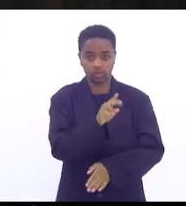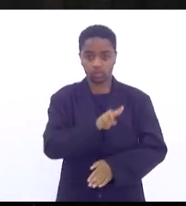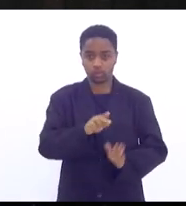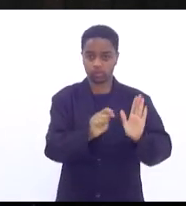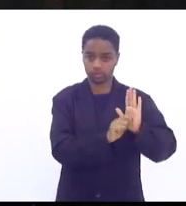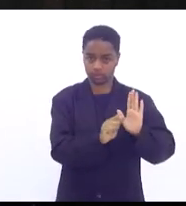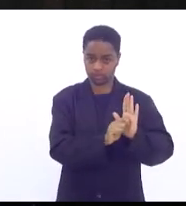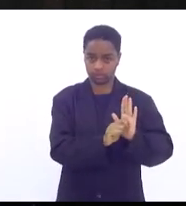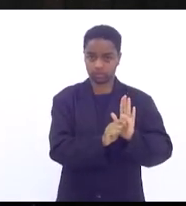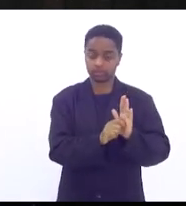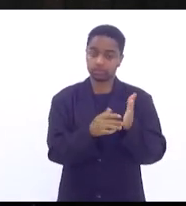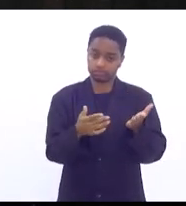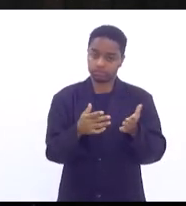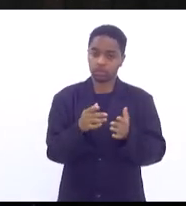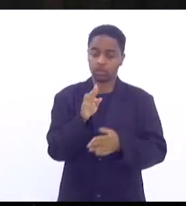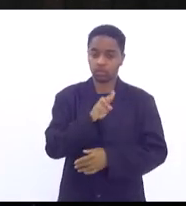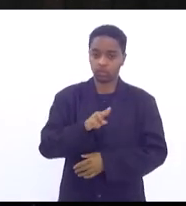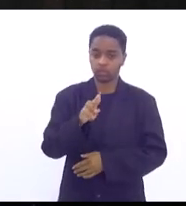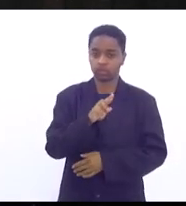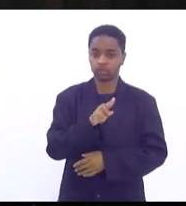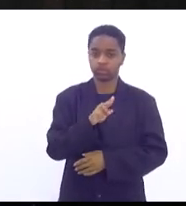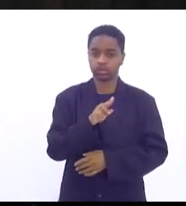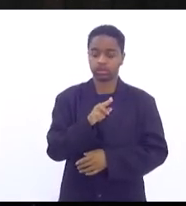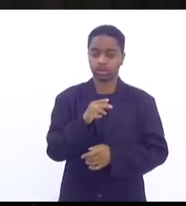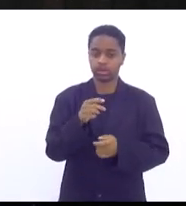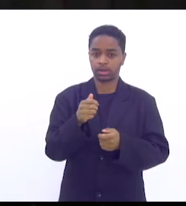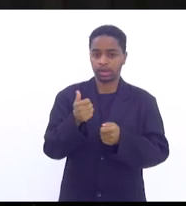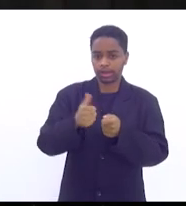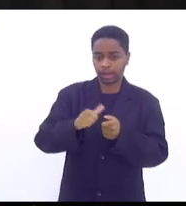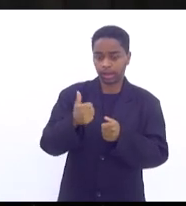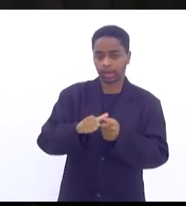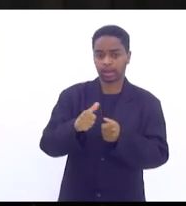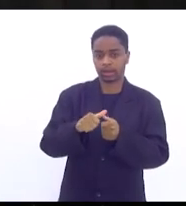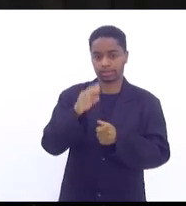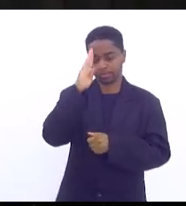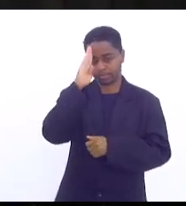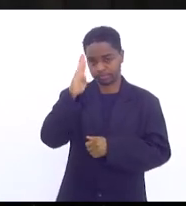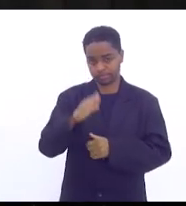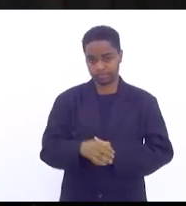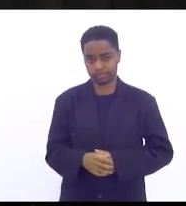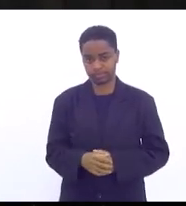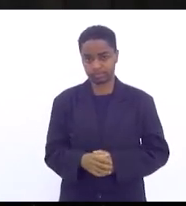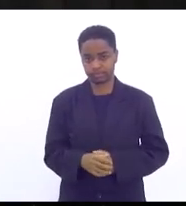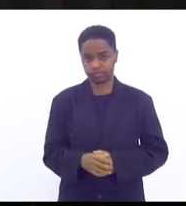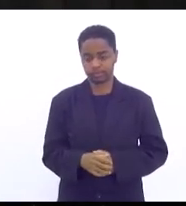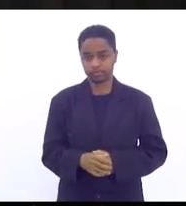particularmente vítimas de crack, principalmente vítimas de crack.